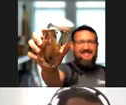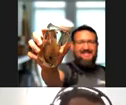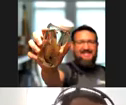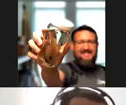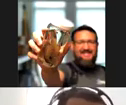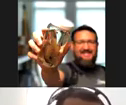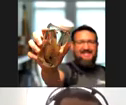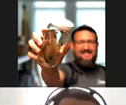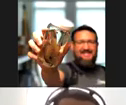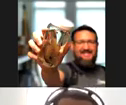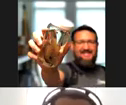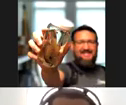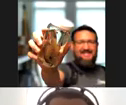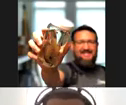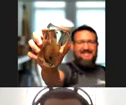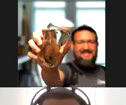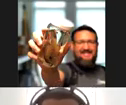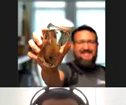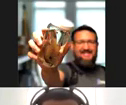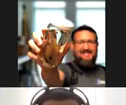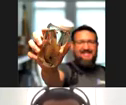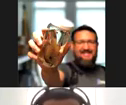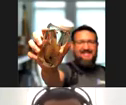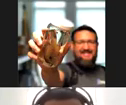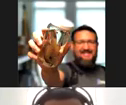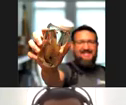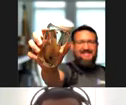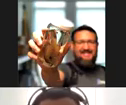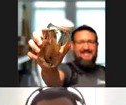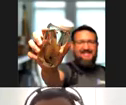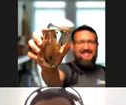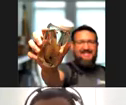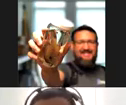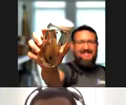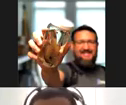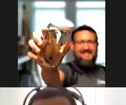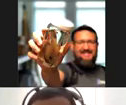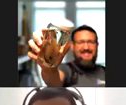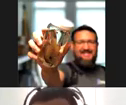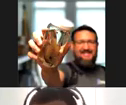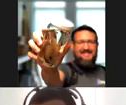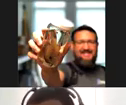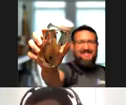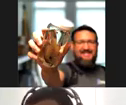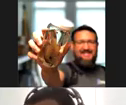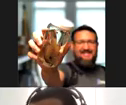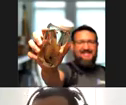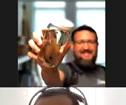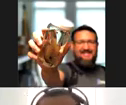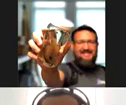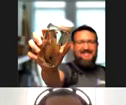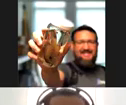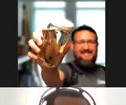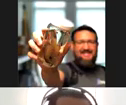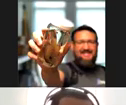UFG, ser orientado do professor Paulo Demarco, e aqui eu já trabalhei com a estimativa de vulnerabilidade dos corais, também nesse esquema de